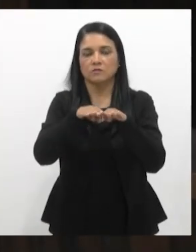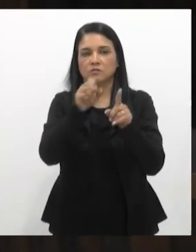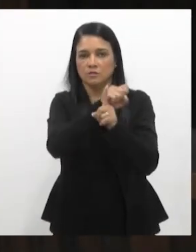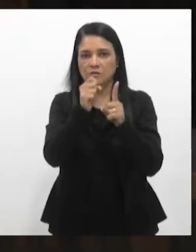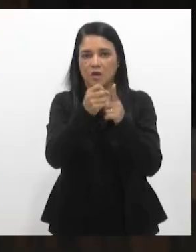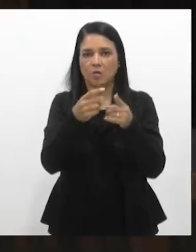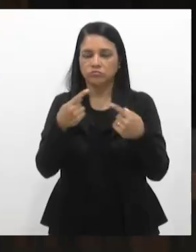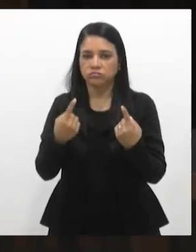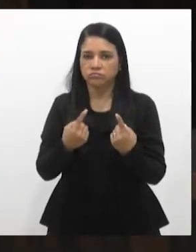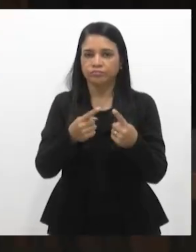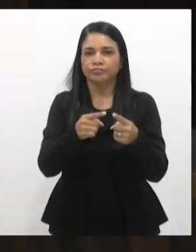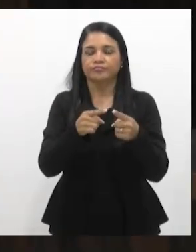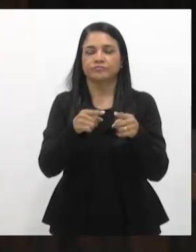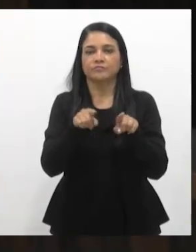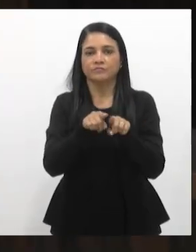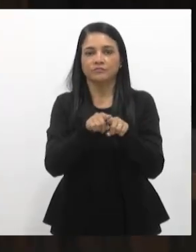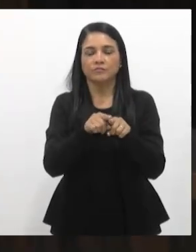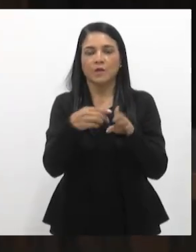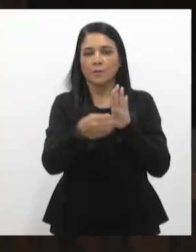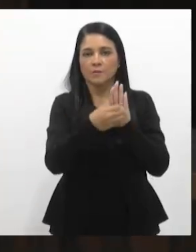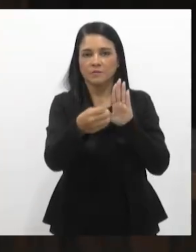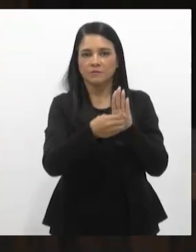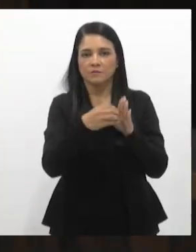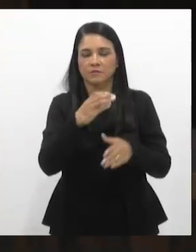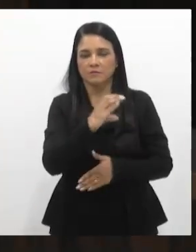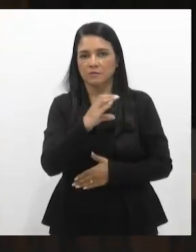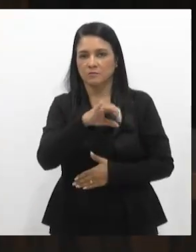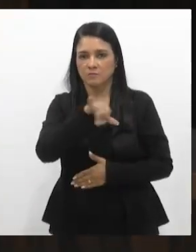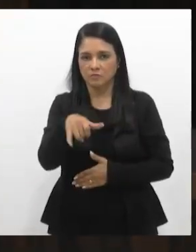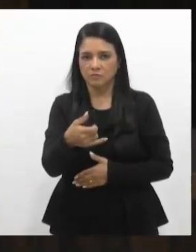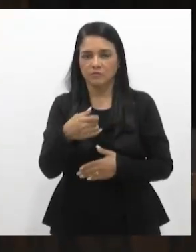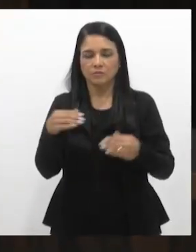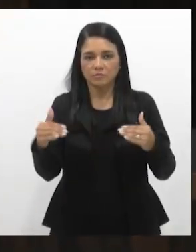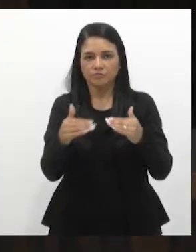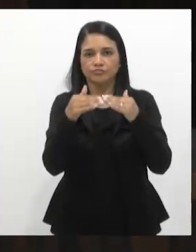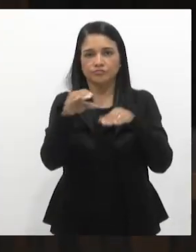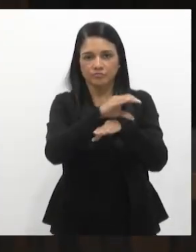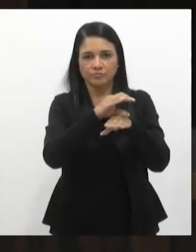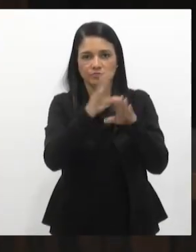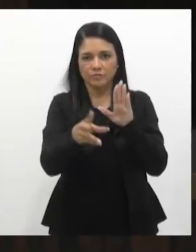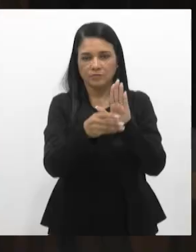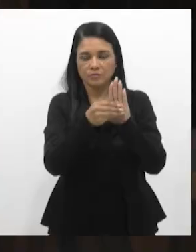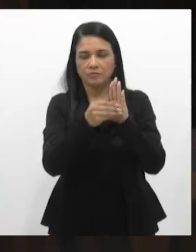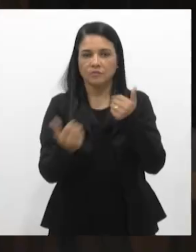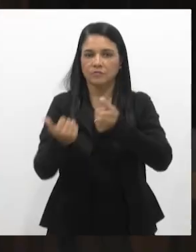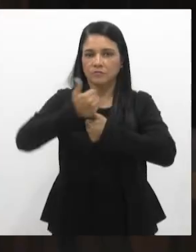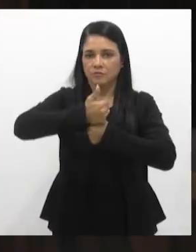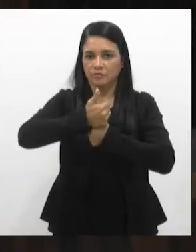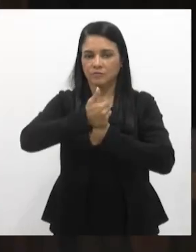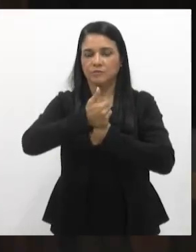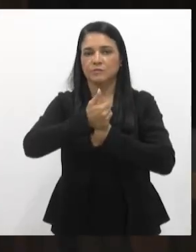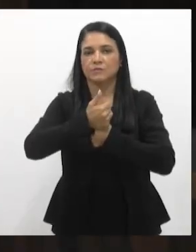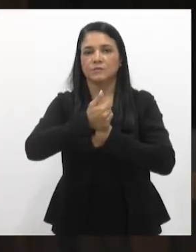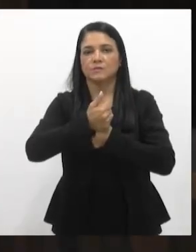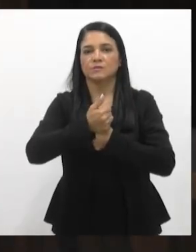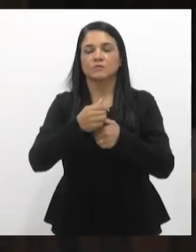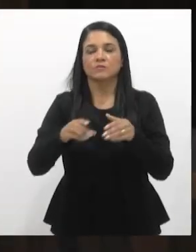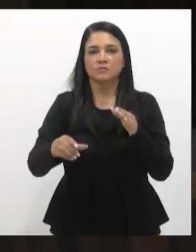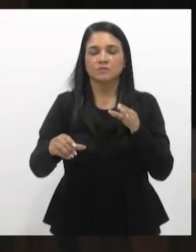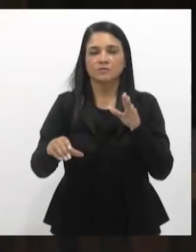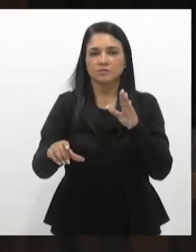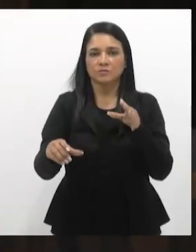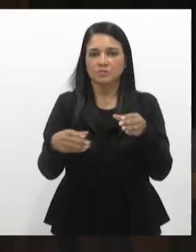Pareceres das comissões de Constituição e Justiça pela Constitucionalidade, com emendas, concluindo por substitutivo, de